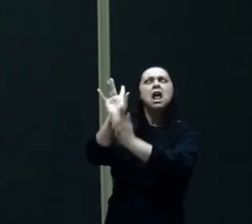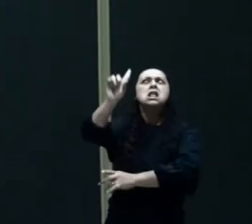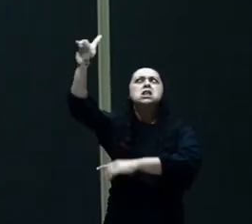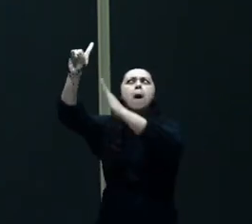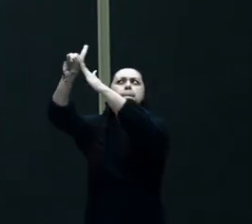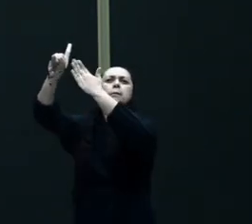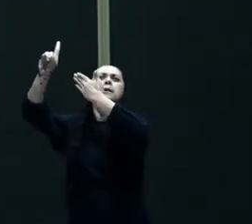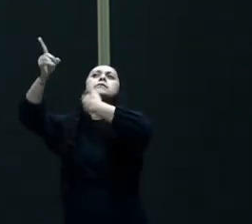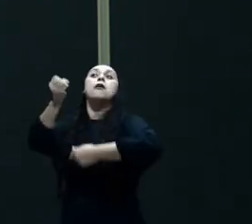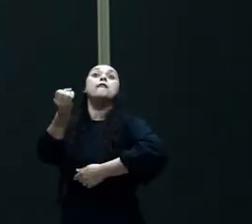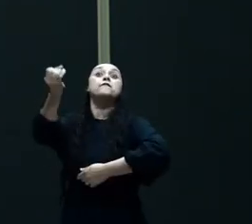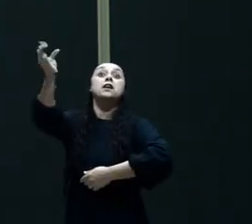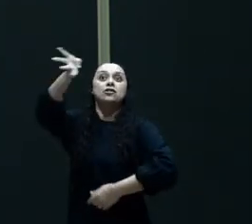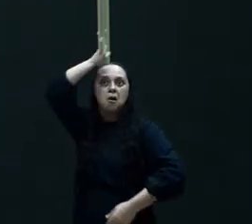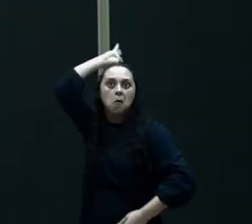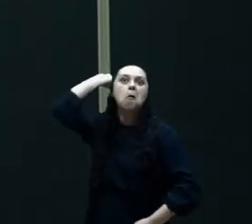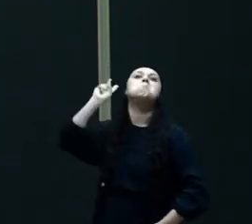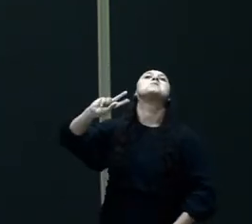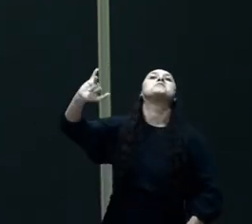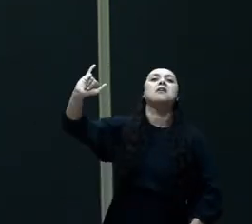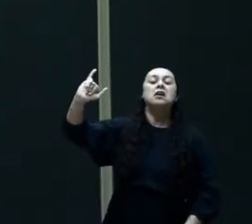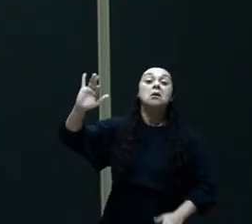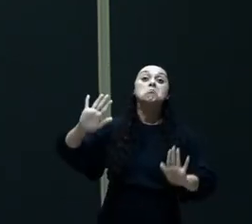e passando por tudo isso